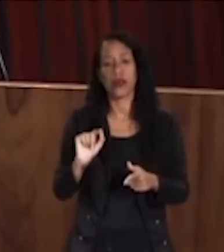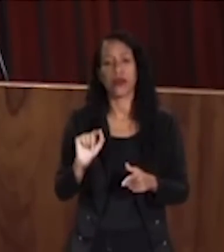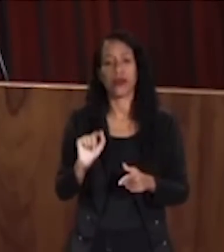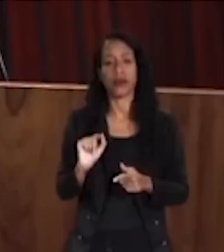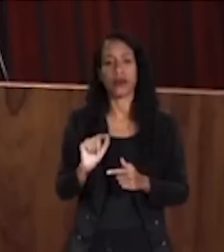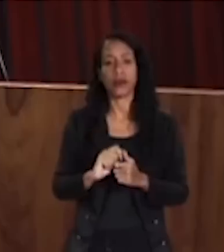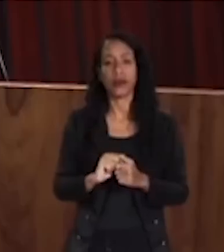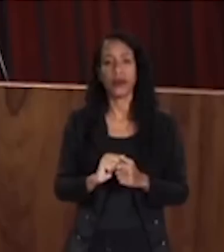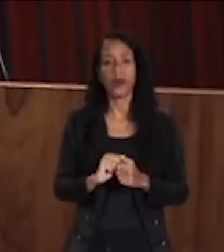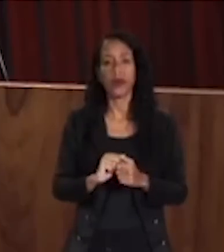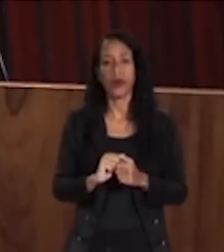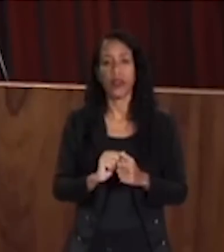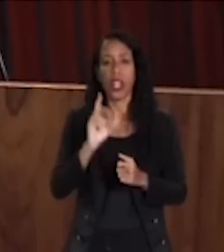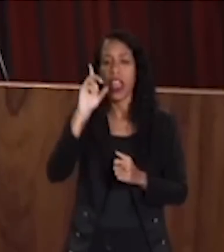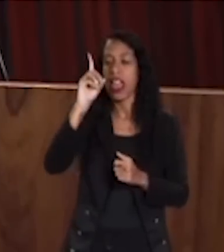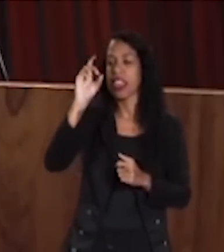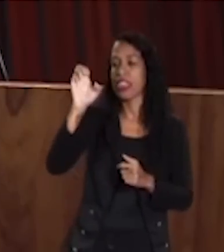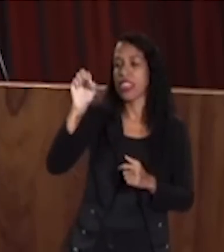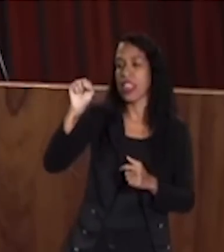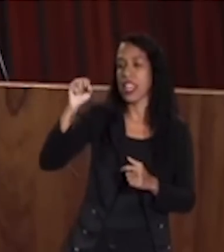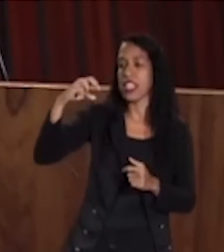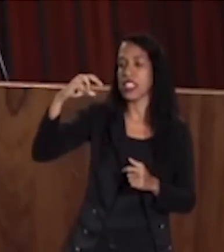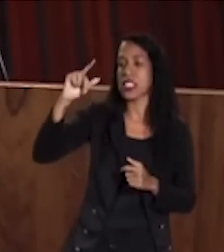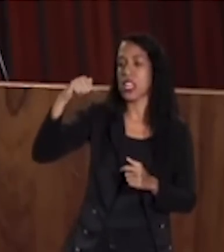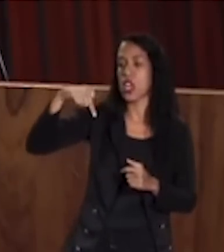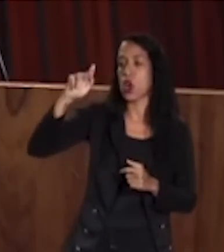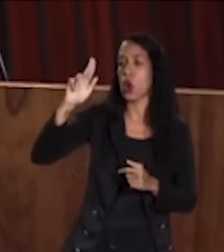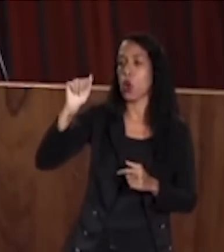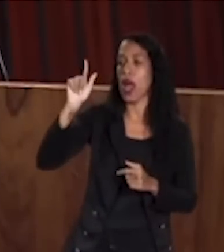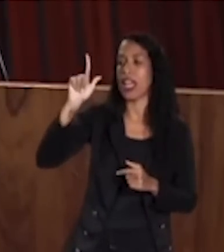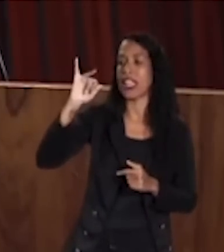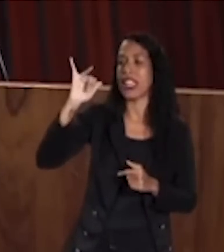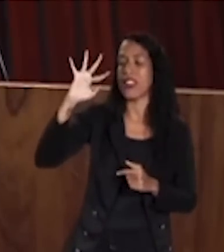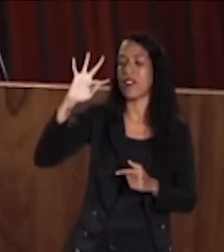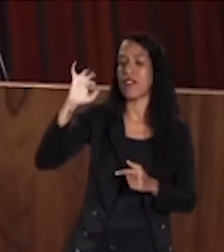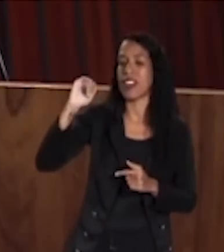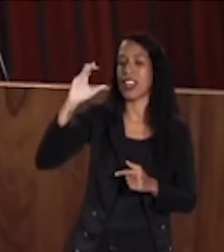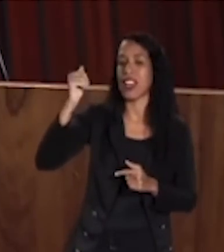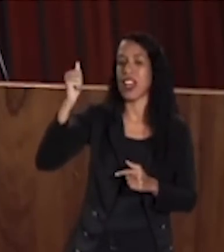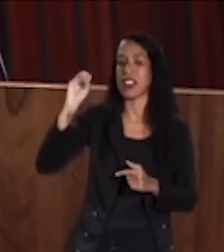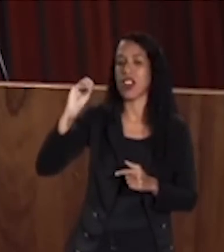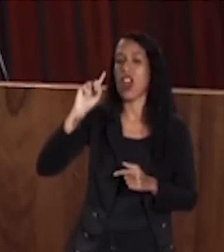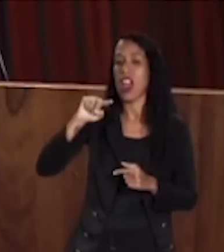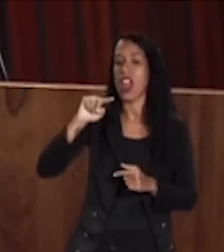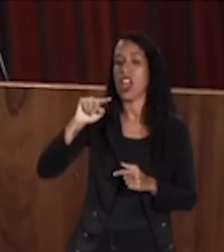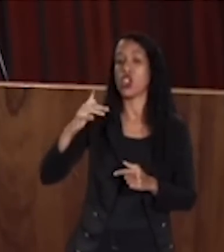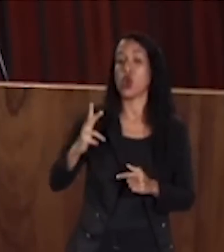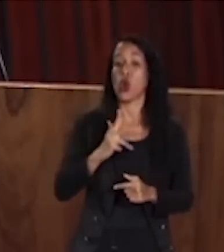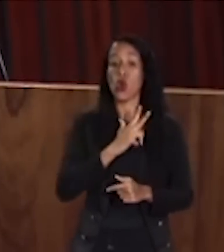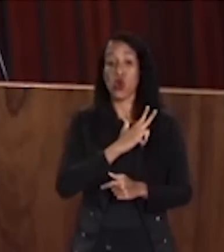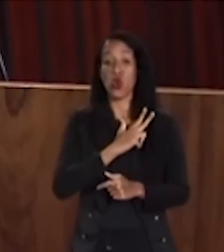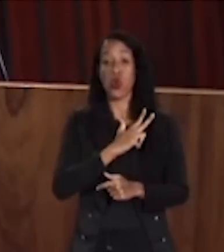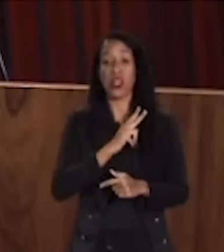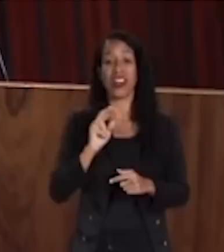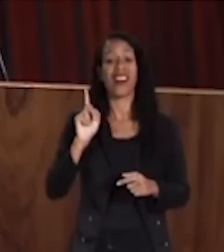desqualificação do Luiz Inácio Lula da Silva, que seria o adversário nas